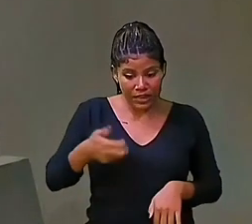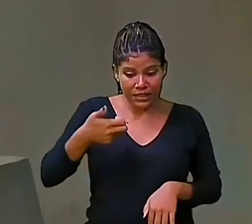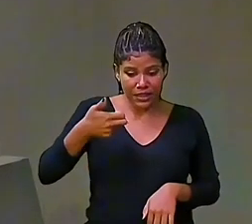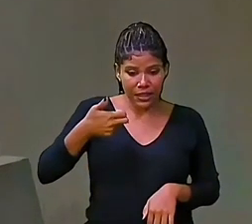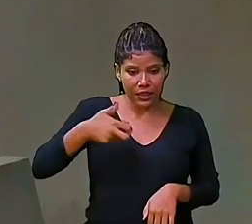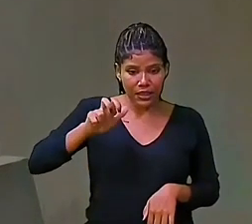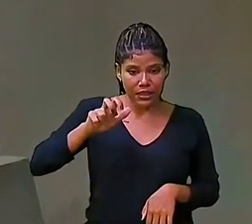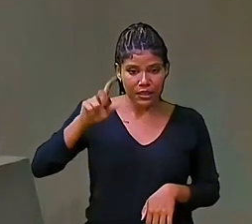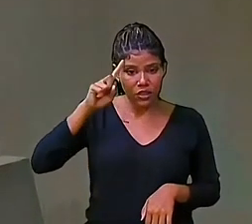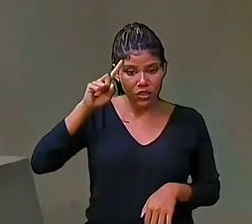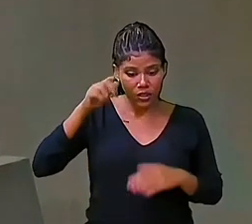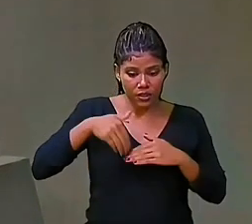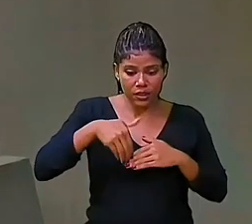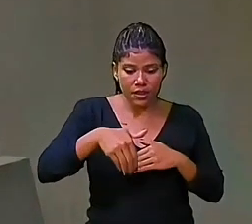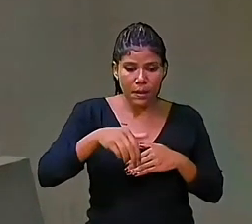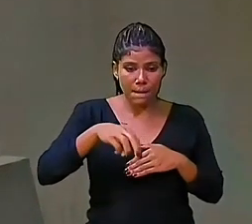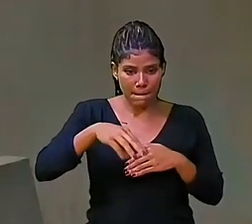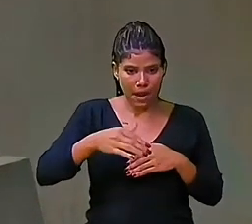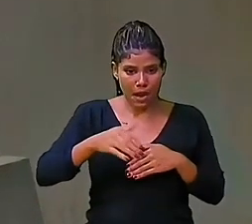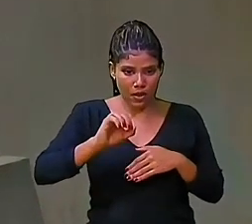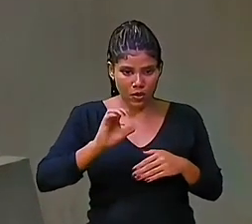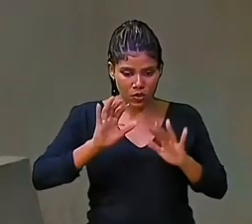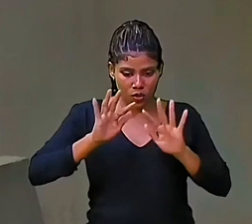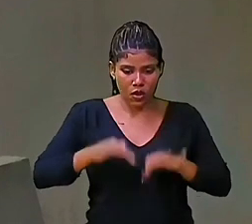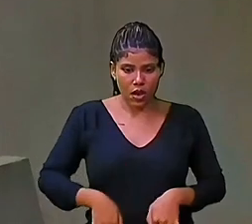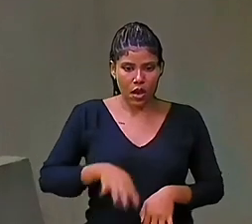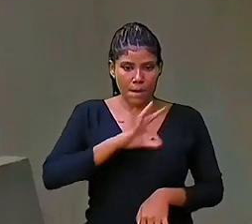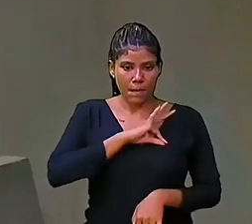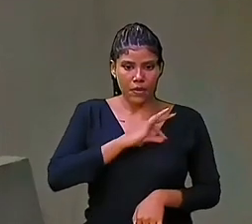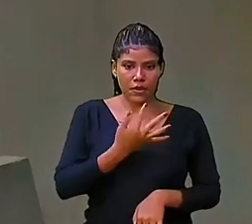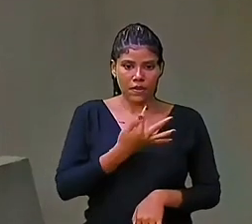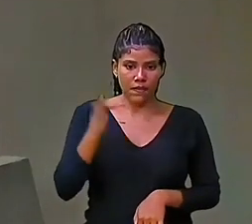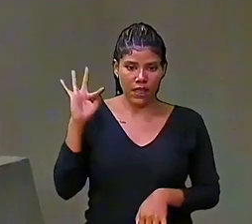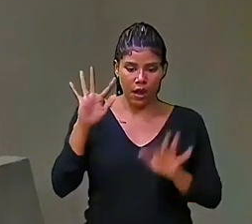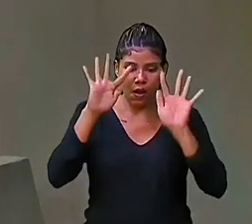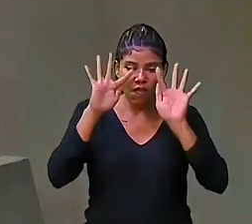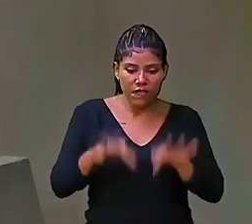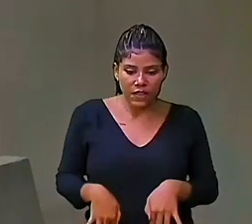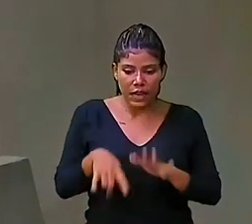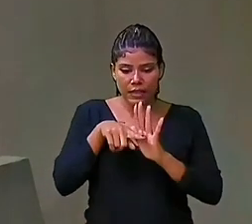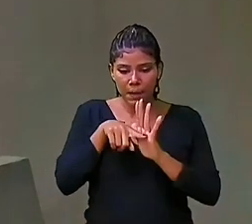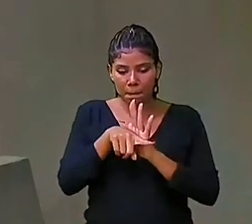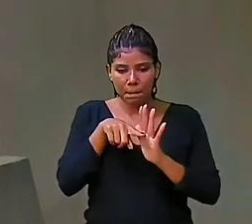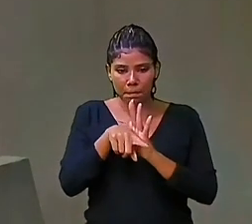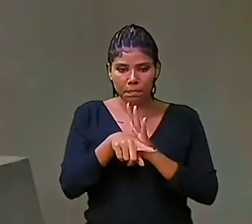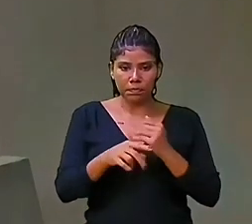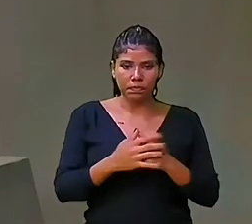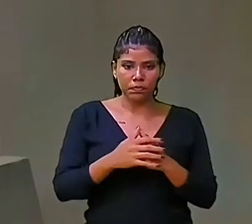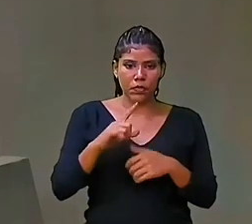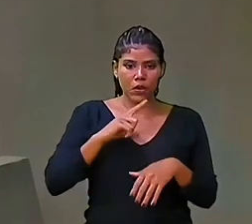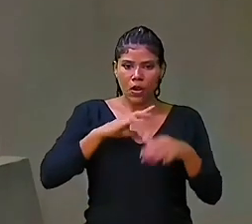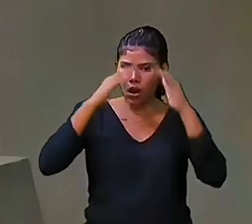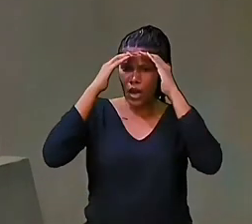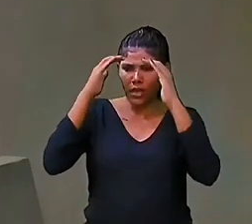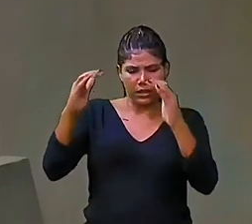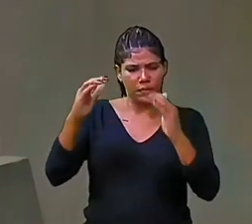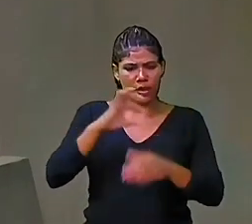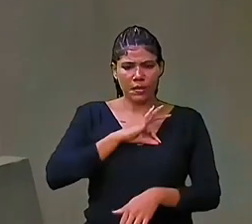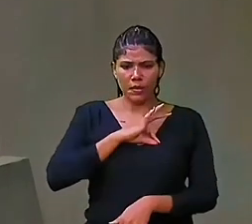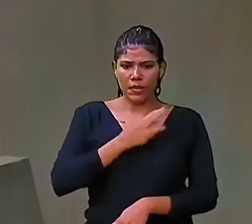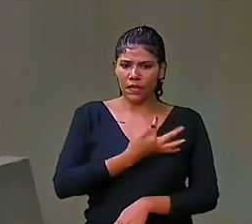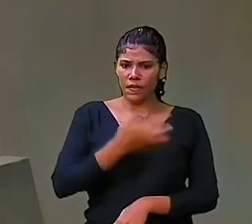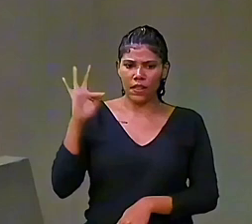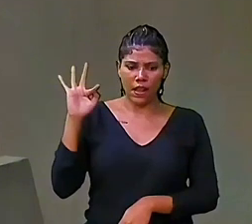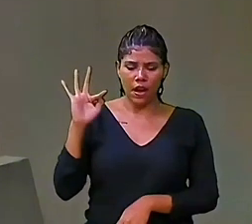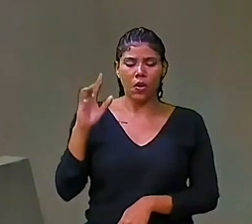dias, janeiro, fevereiro, março, a Polícia Federal concluiria o seu trabalho. Todo respeito à Polícia Federal, Sabemos